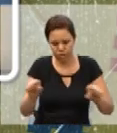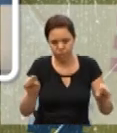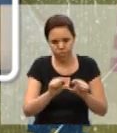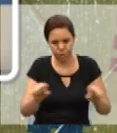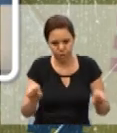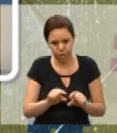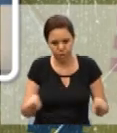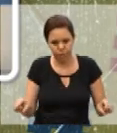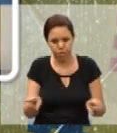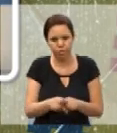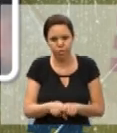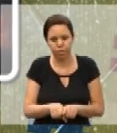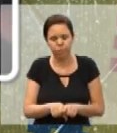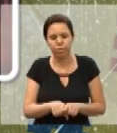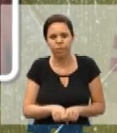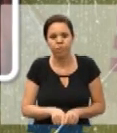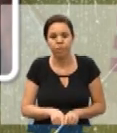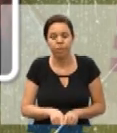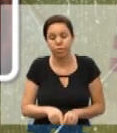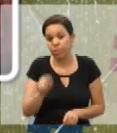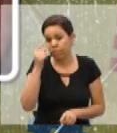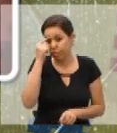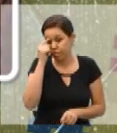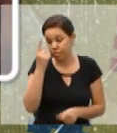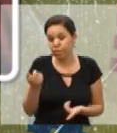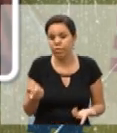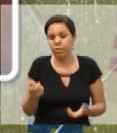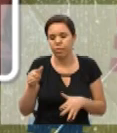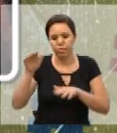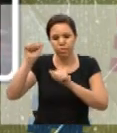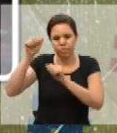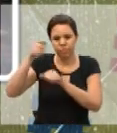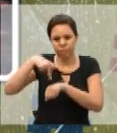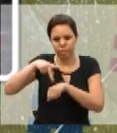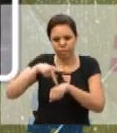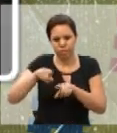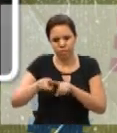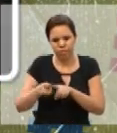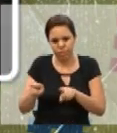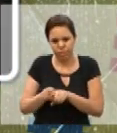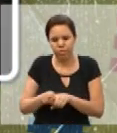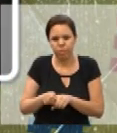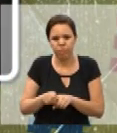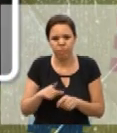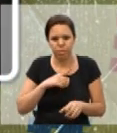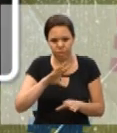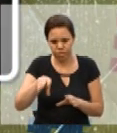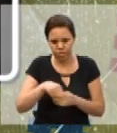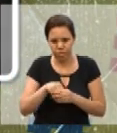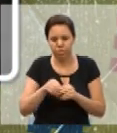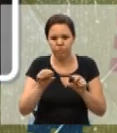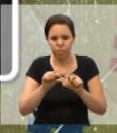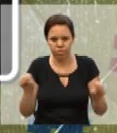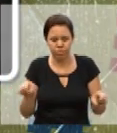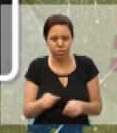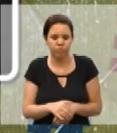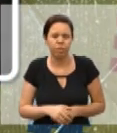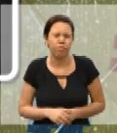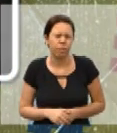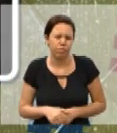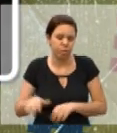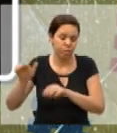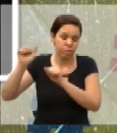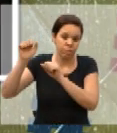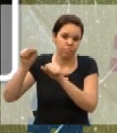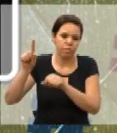né? E as cenas da Índia não foram em... Índia, Espanha, é que na Índia assim, se tem um inglês, né? Uhum. Na